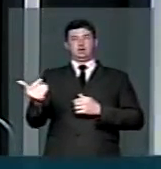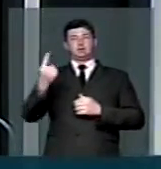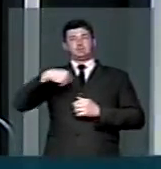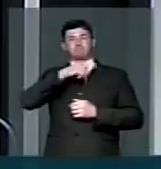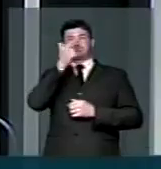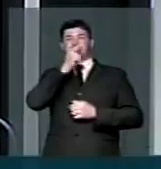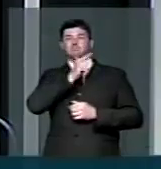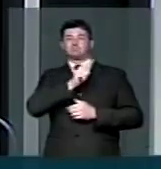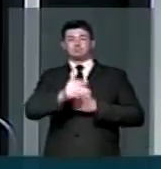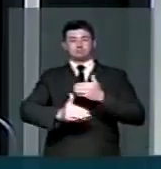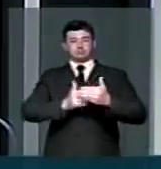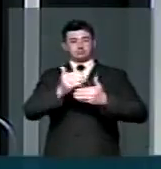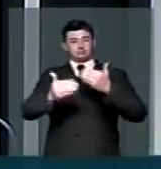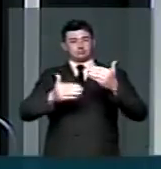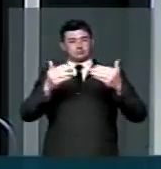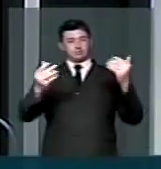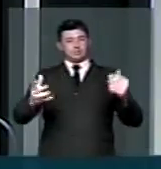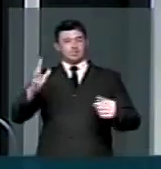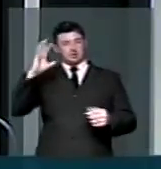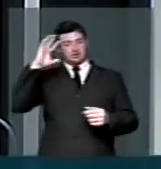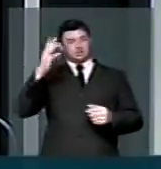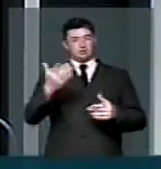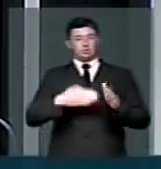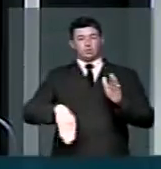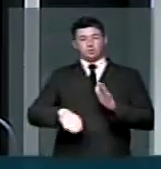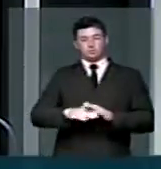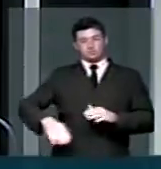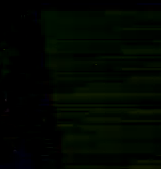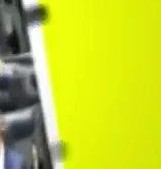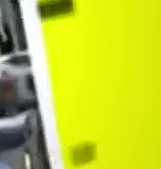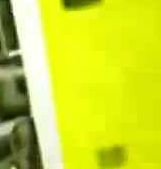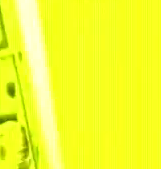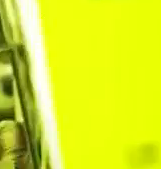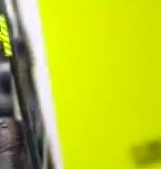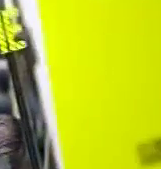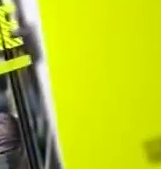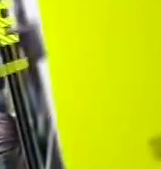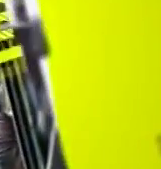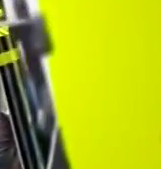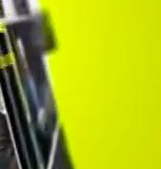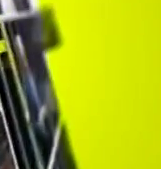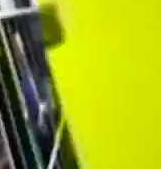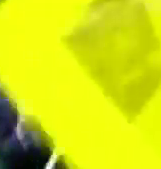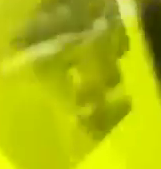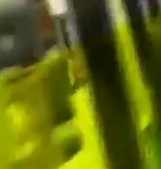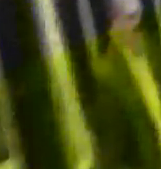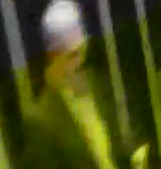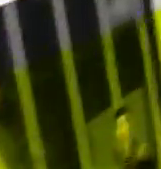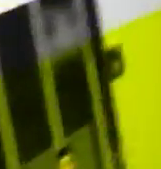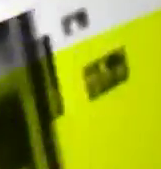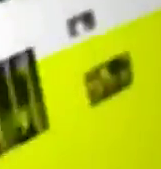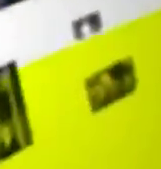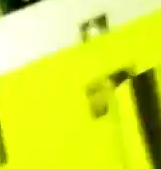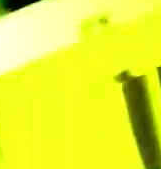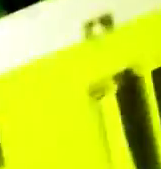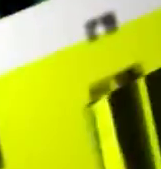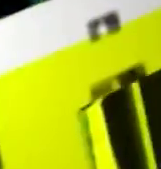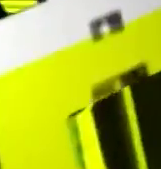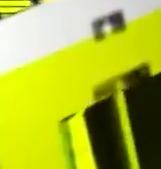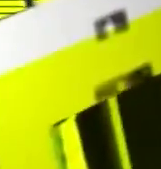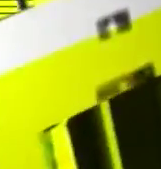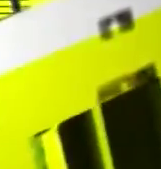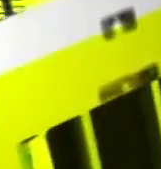nos conduzir em busca de soluções. Muito obrigada. Muito obrigado. Que não que sejam menos importantes.